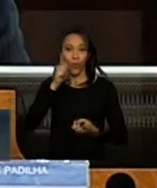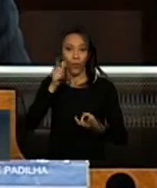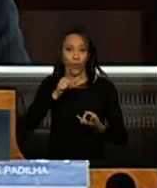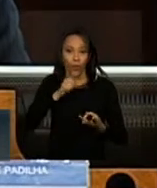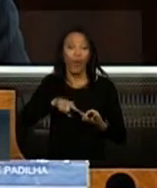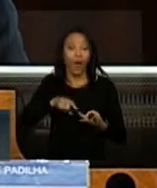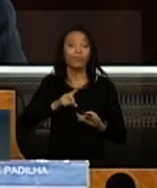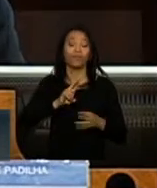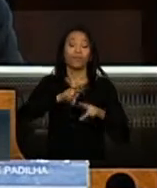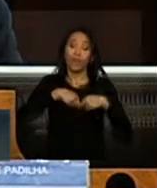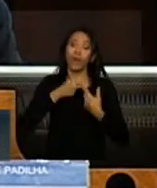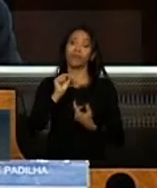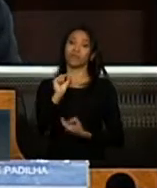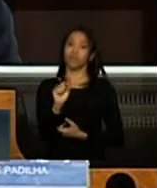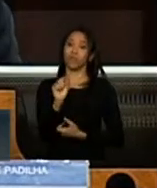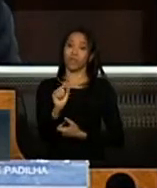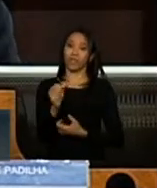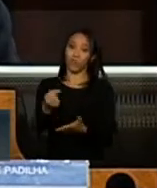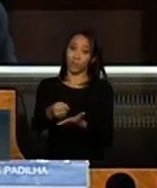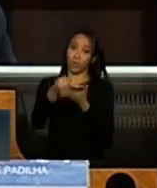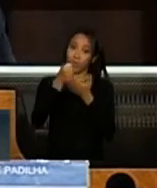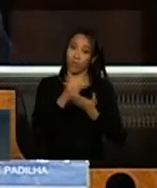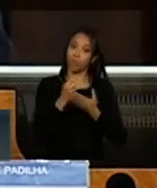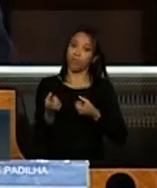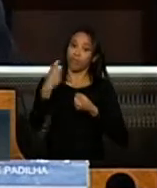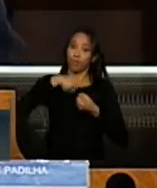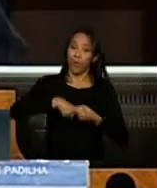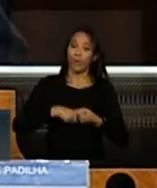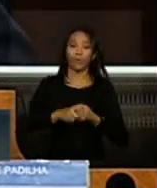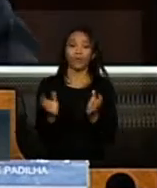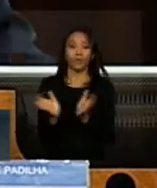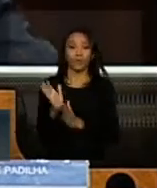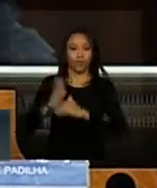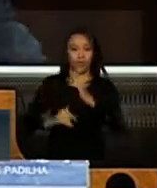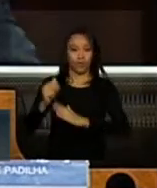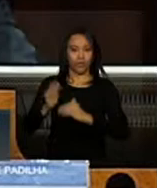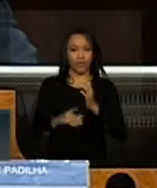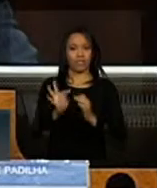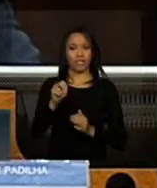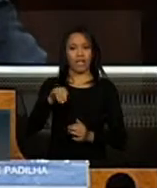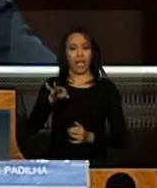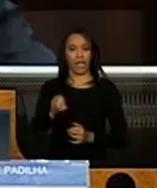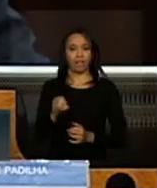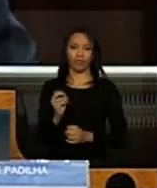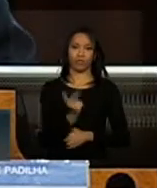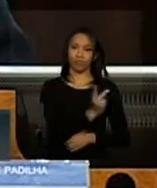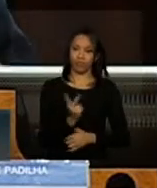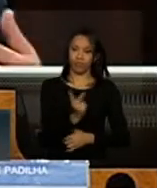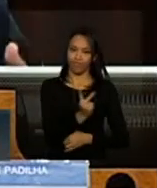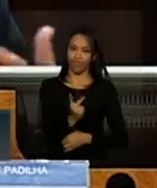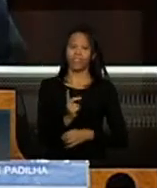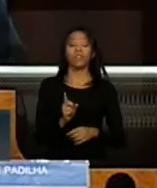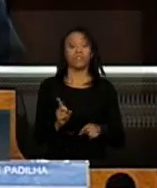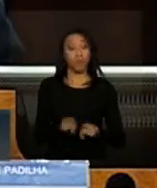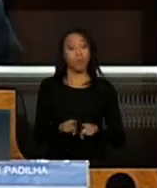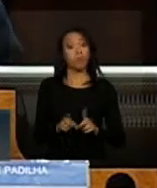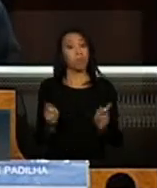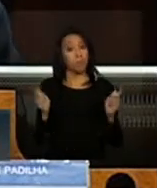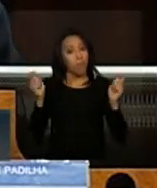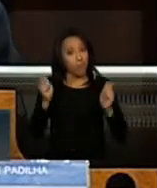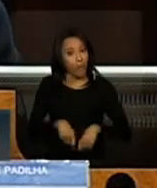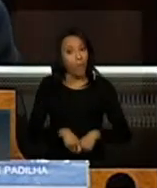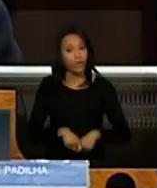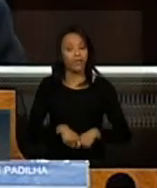acontecem em função também da cooperação técnica contínua com a Organização Pan-Americana de Saúde e com a Unicef, e podem contar com